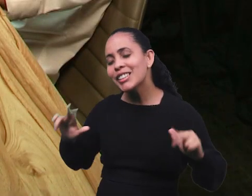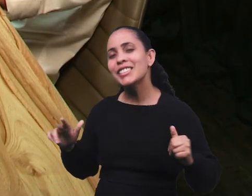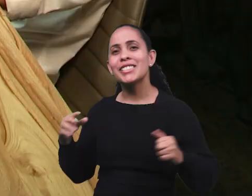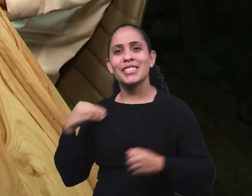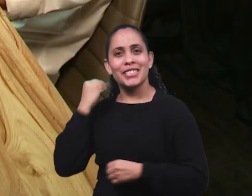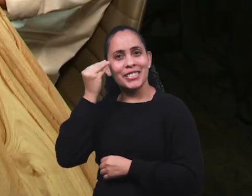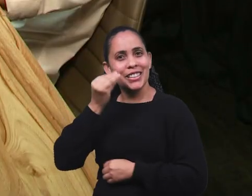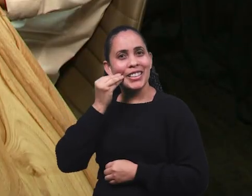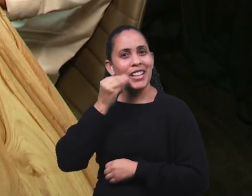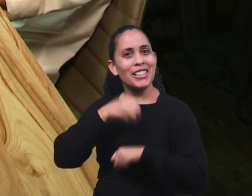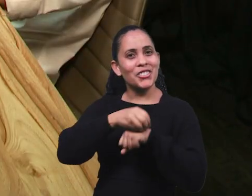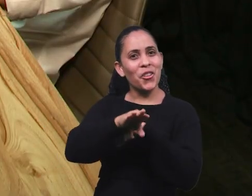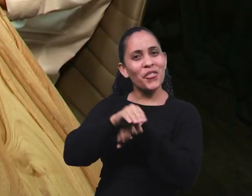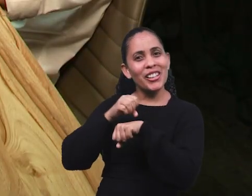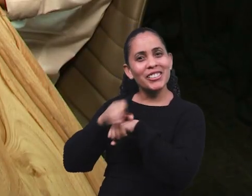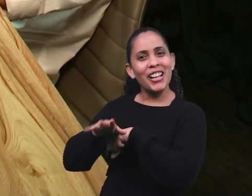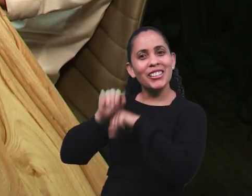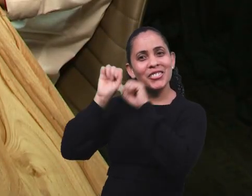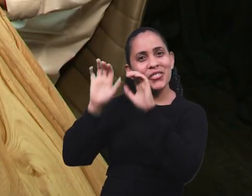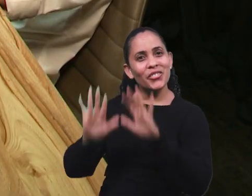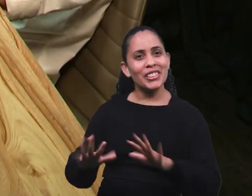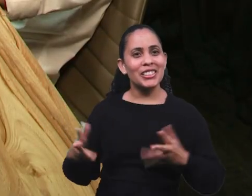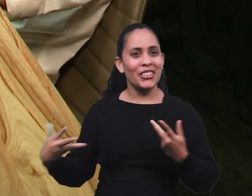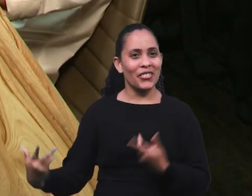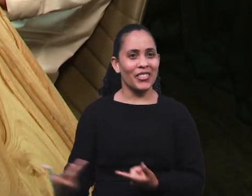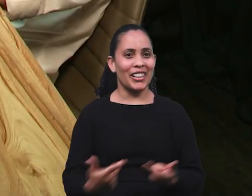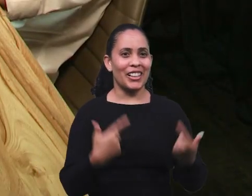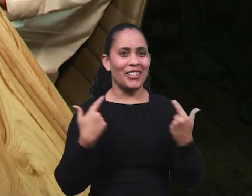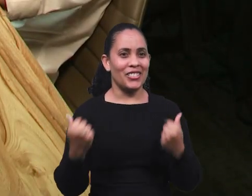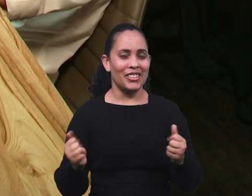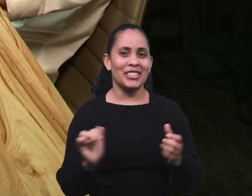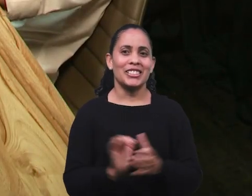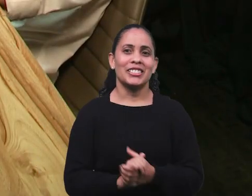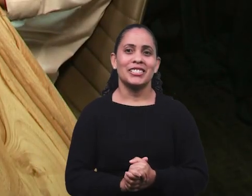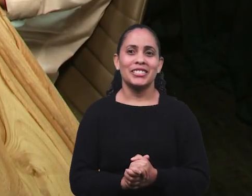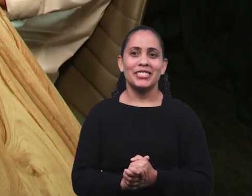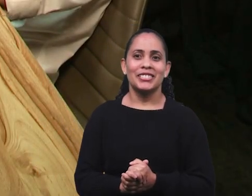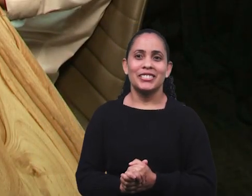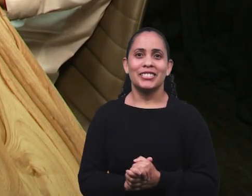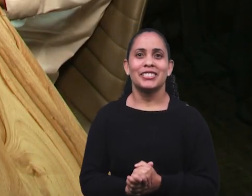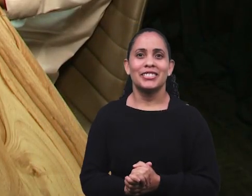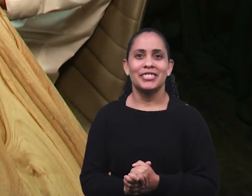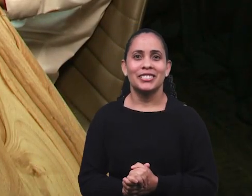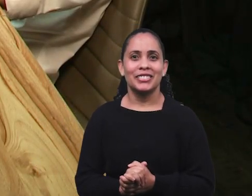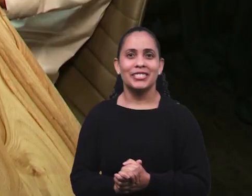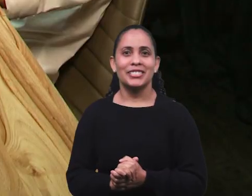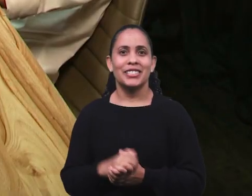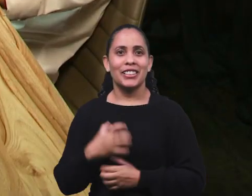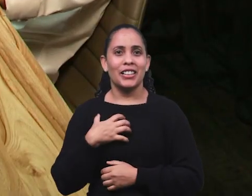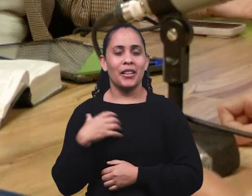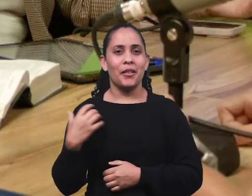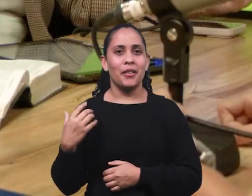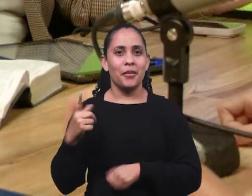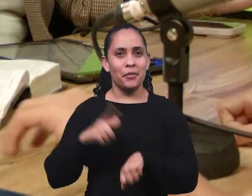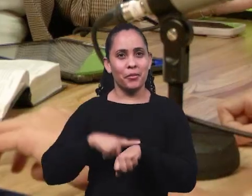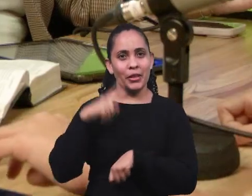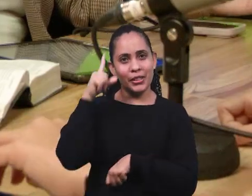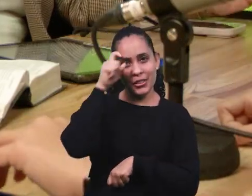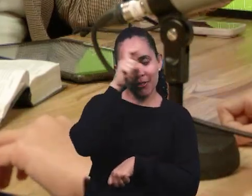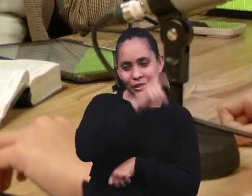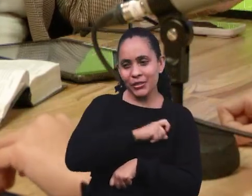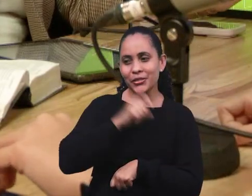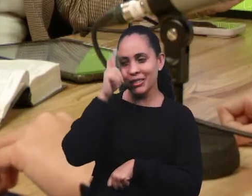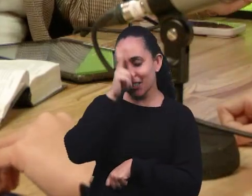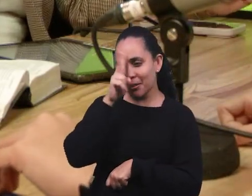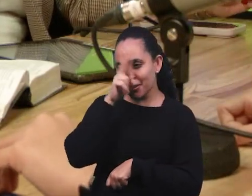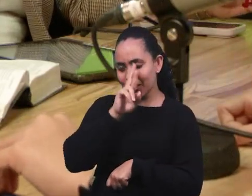muitas- compartilhadas. muitas Que experiências. bênção, Vanessa. isso edifica. Edifica. Tanto Como edifica a que Mara falou, né, Mara? Dos momentos